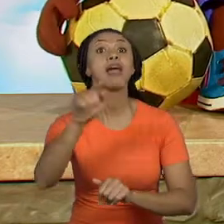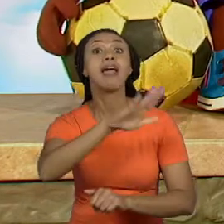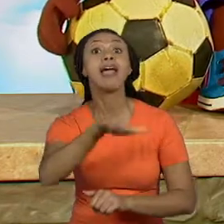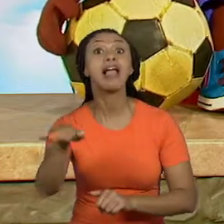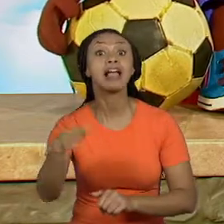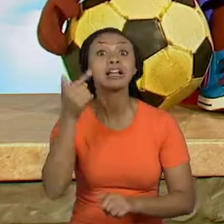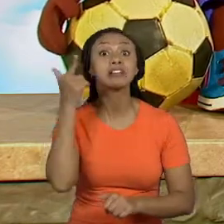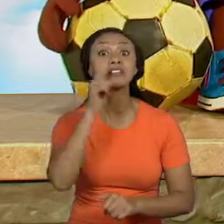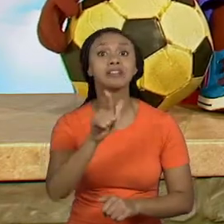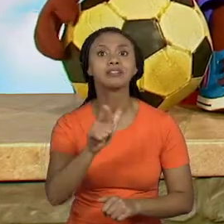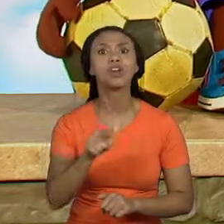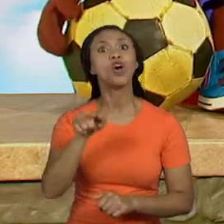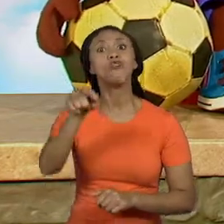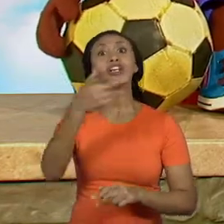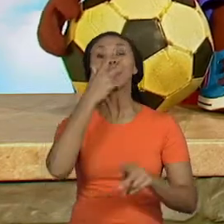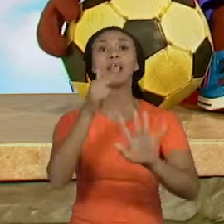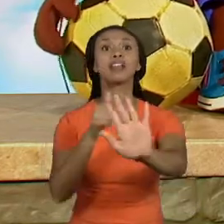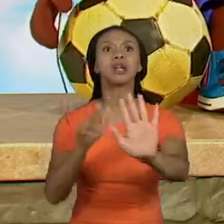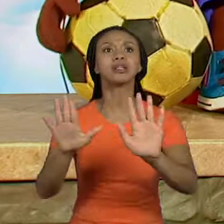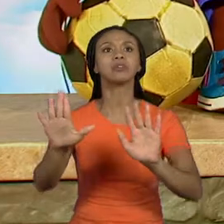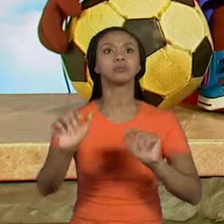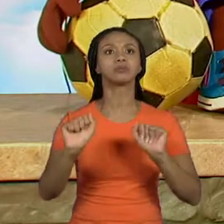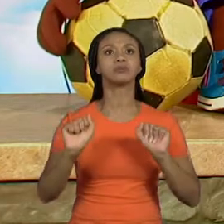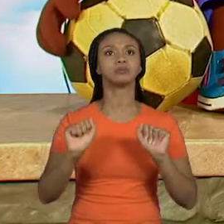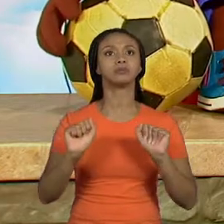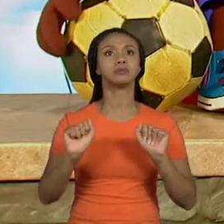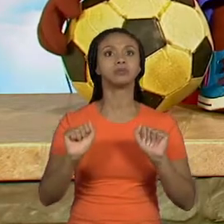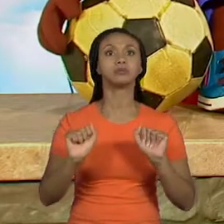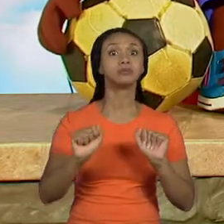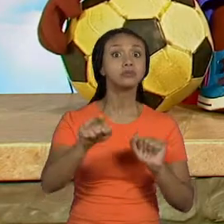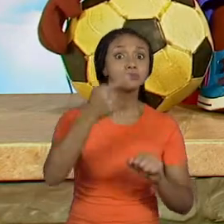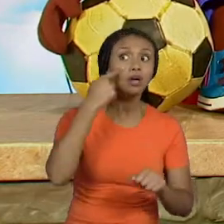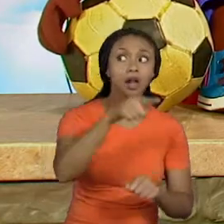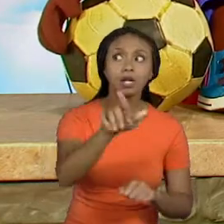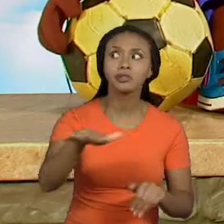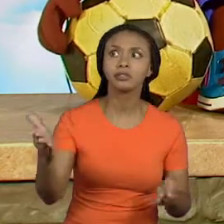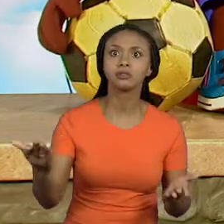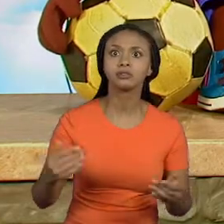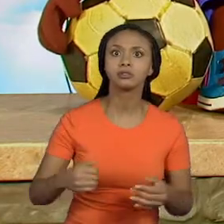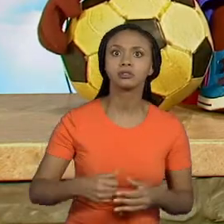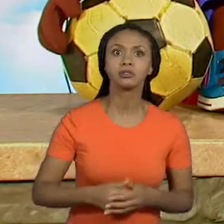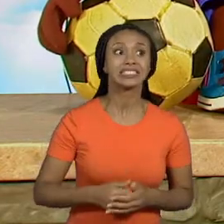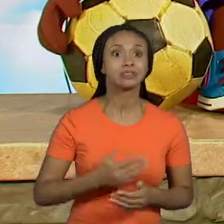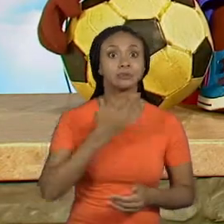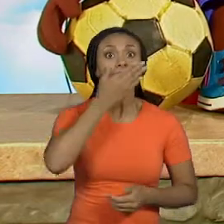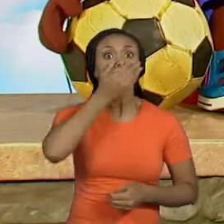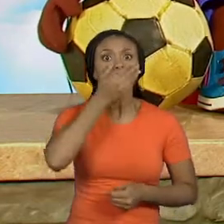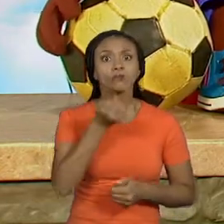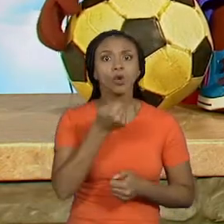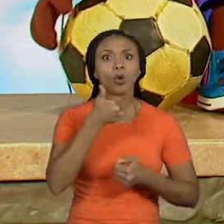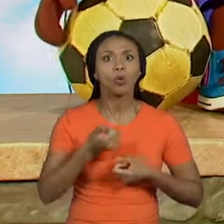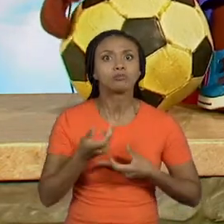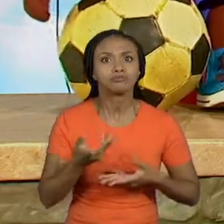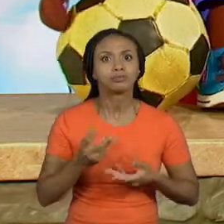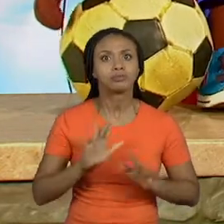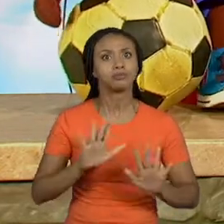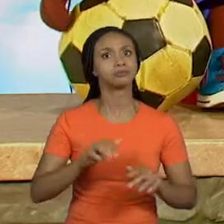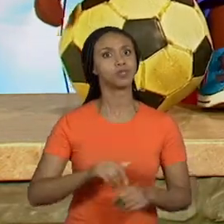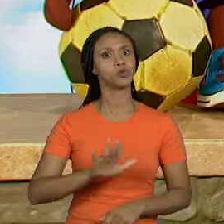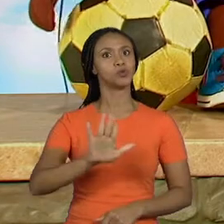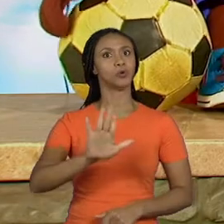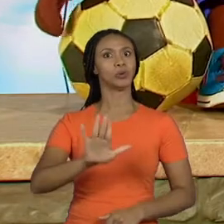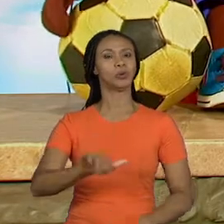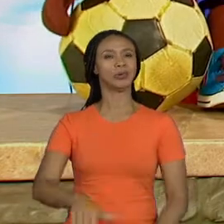tá até parecendo um... Não, Tim, Tim, Tim. O pessoal de casa. Quase escapou. É, quase mesmo.